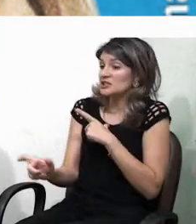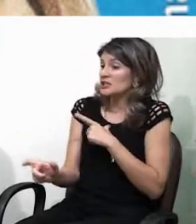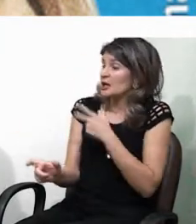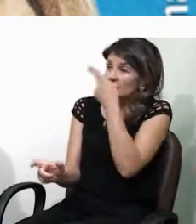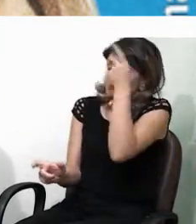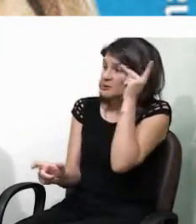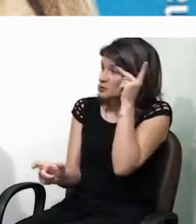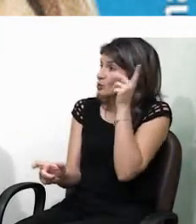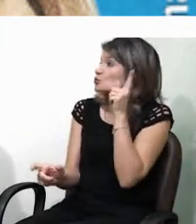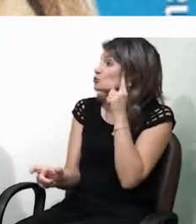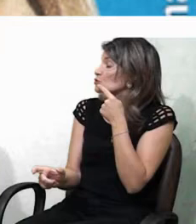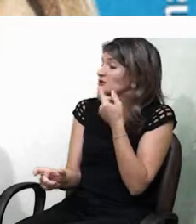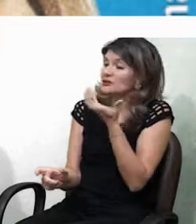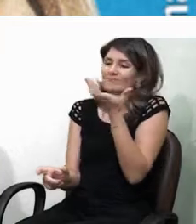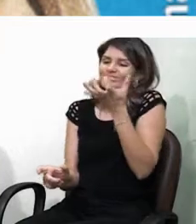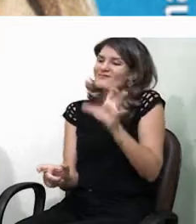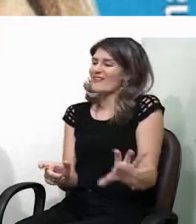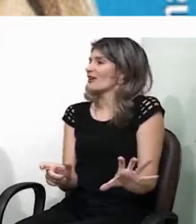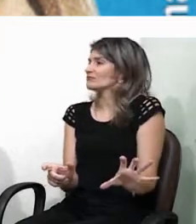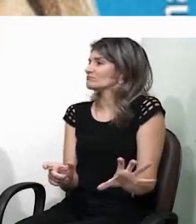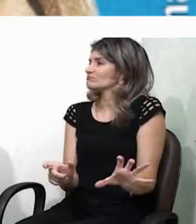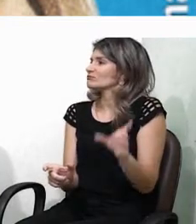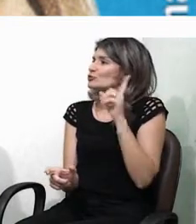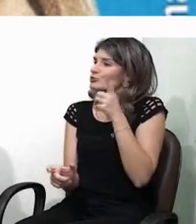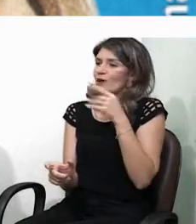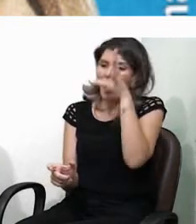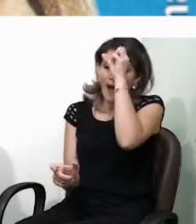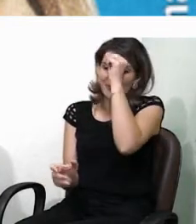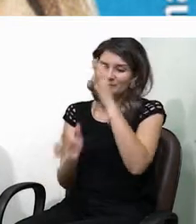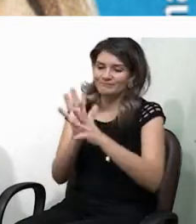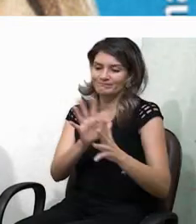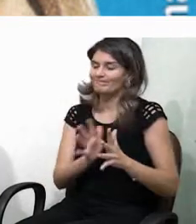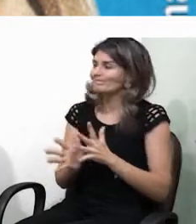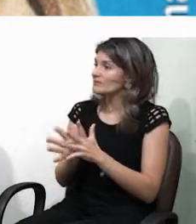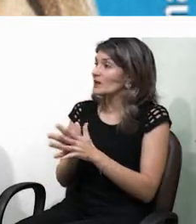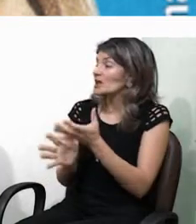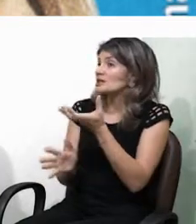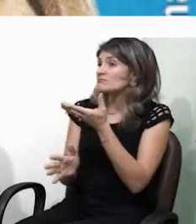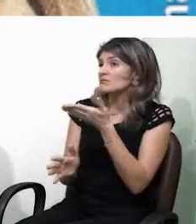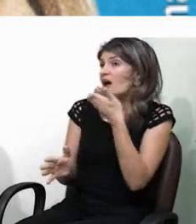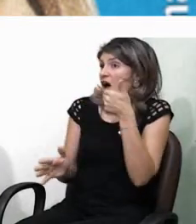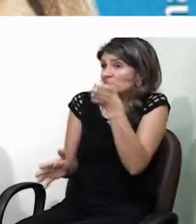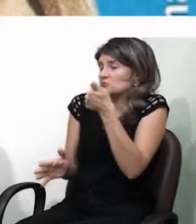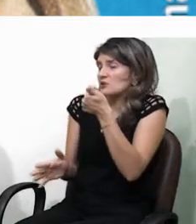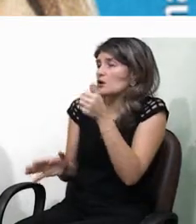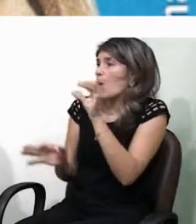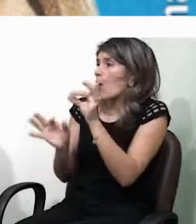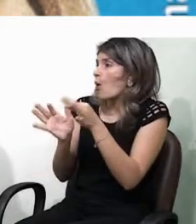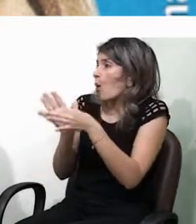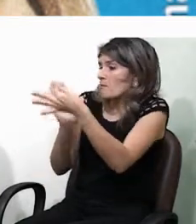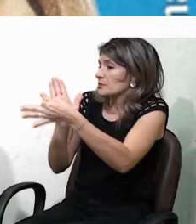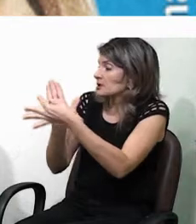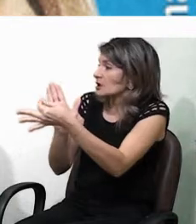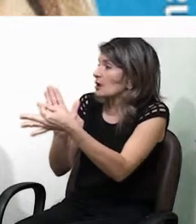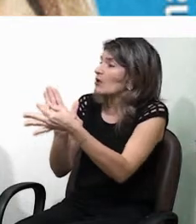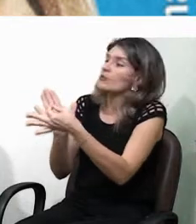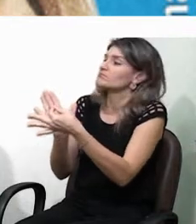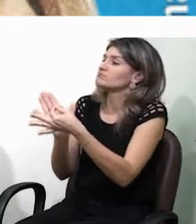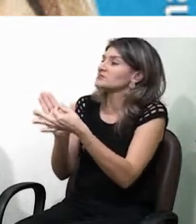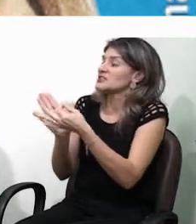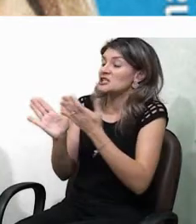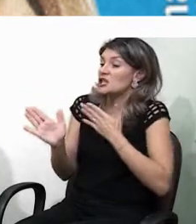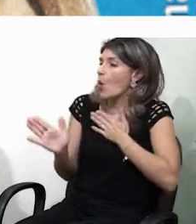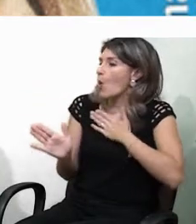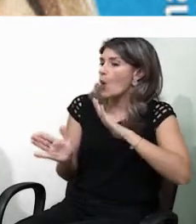sinais. Eles querem aprender a língua oral, eles têm preconceito com a língua de sinais e